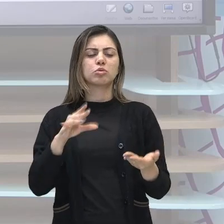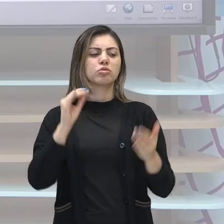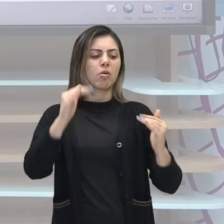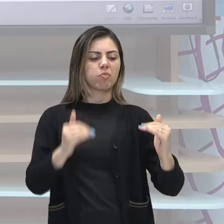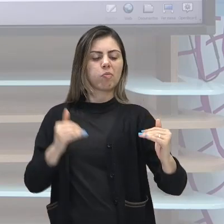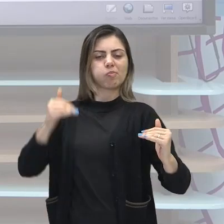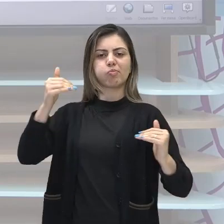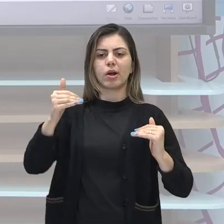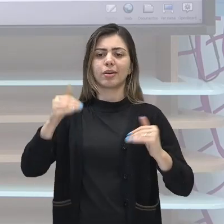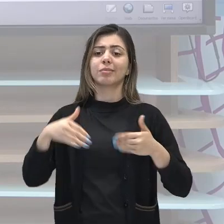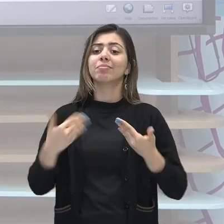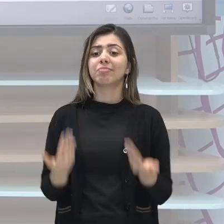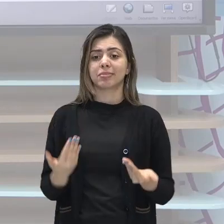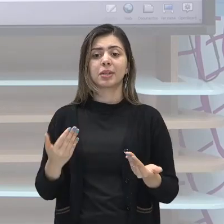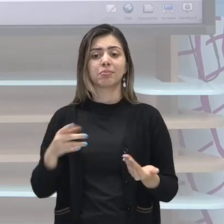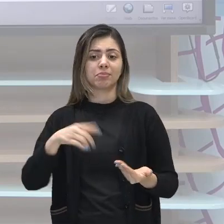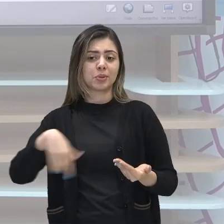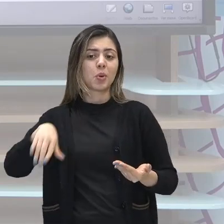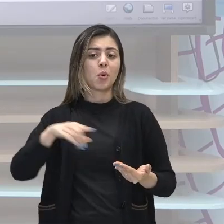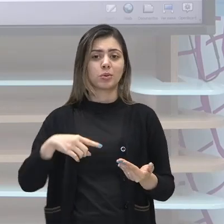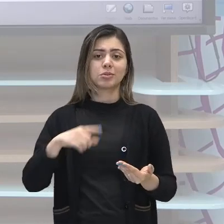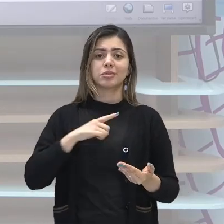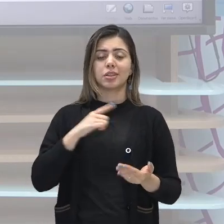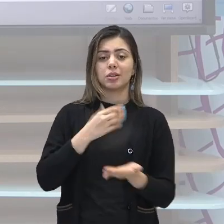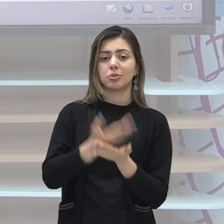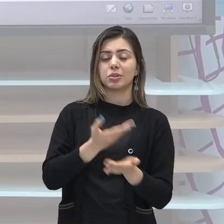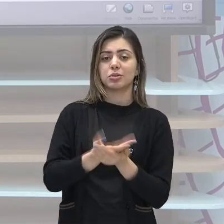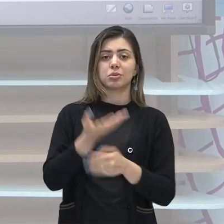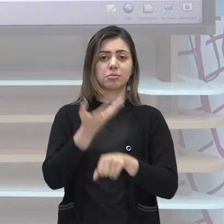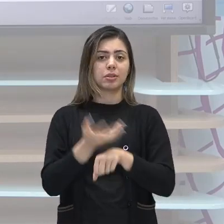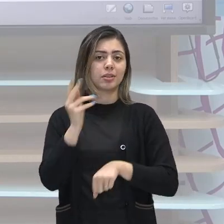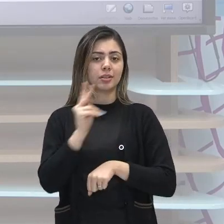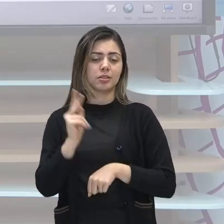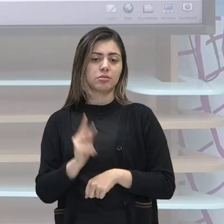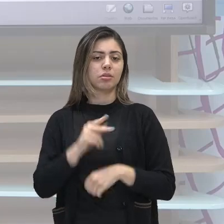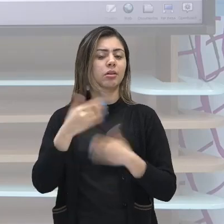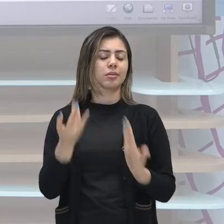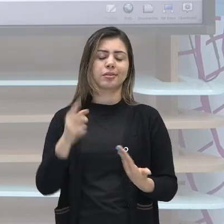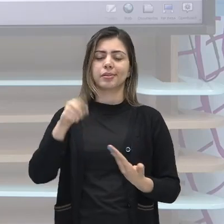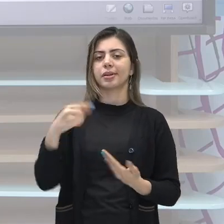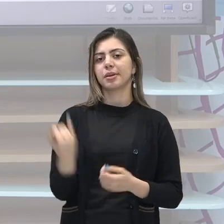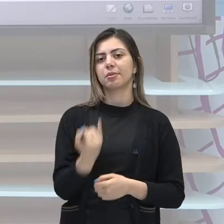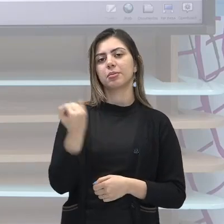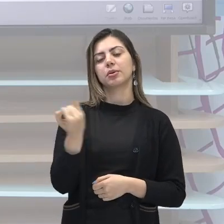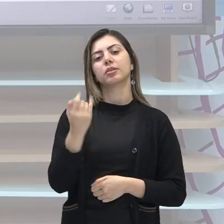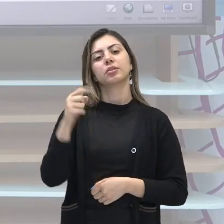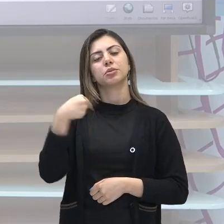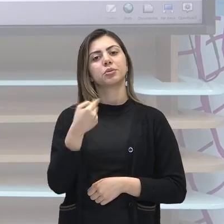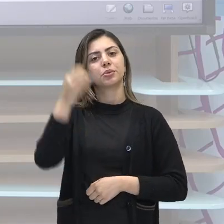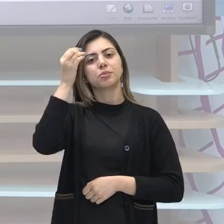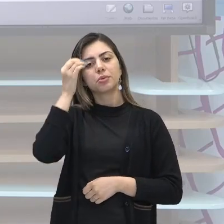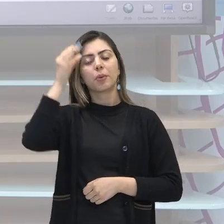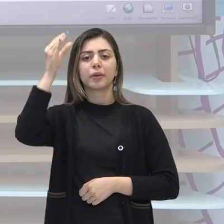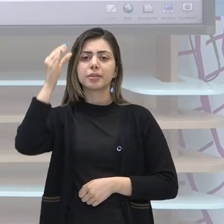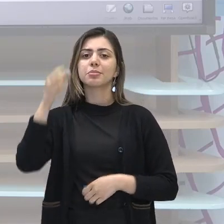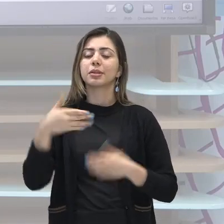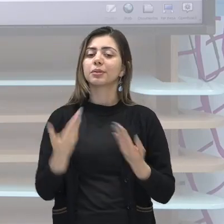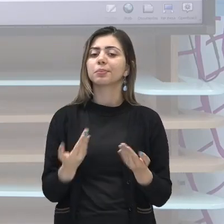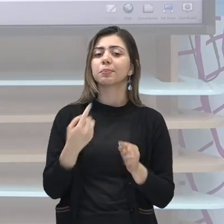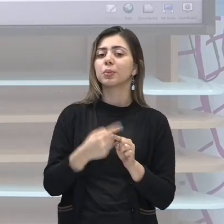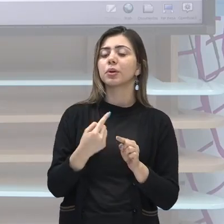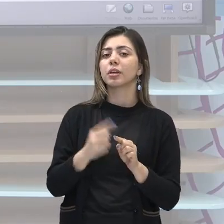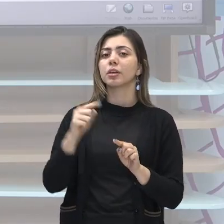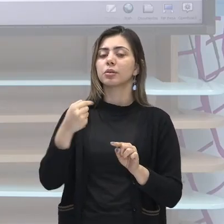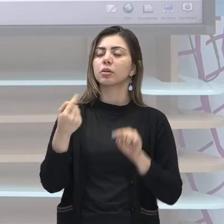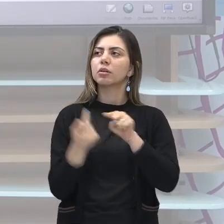dominar. Então, os estudos do componente da história, eles são muito importantes, justamente por isso, para que a gente